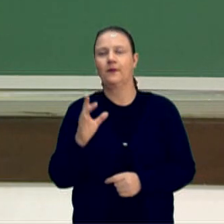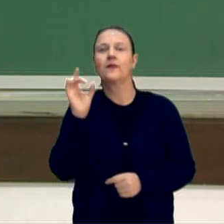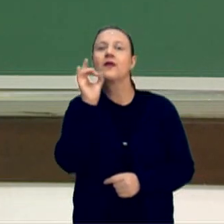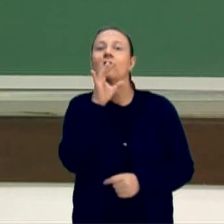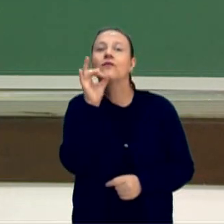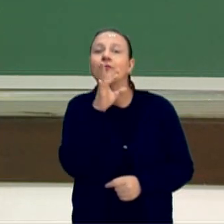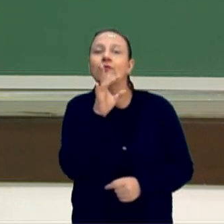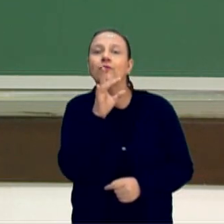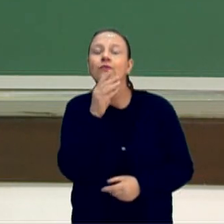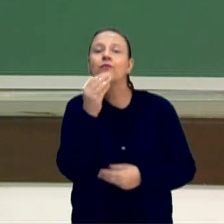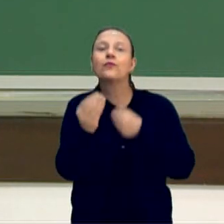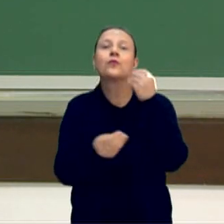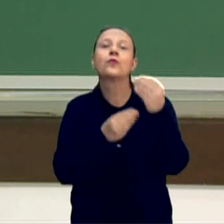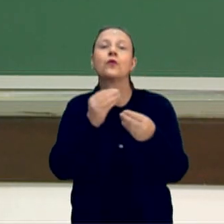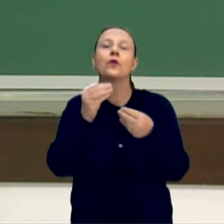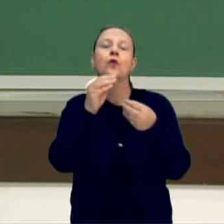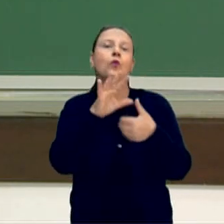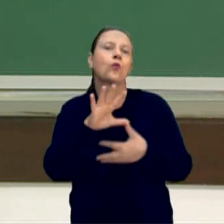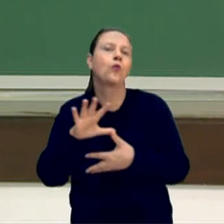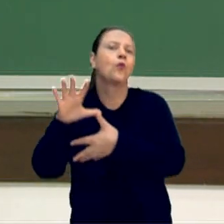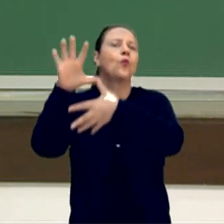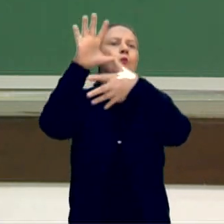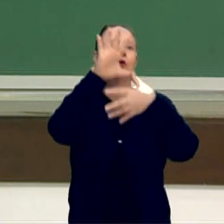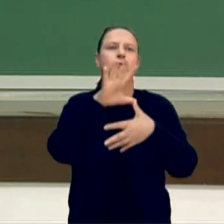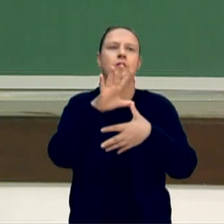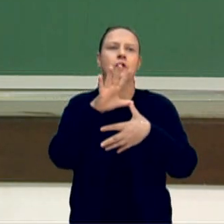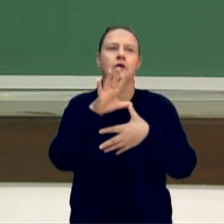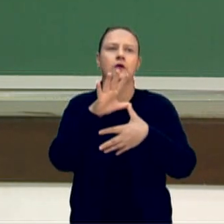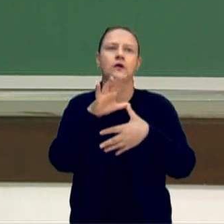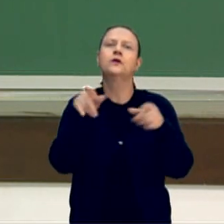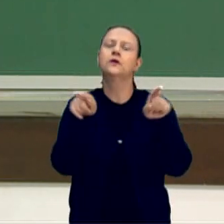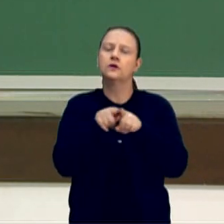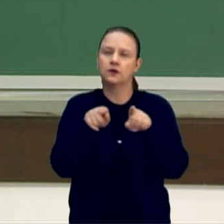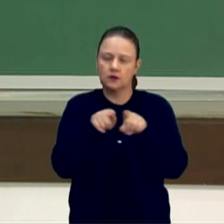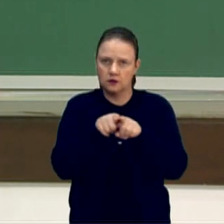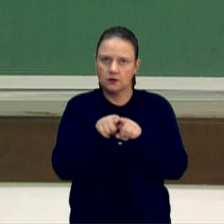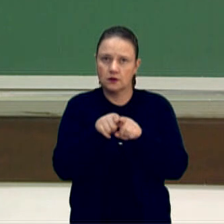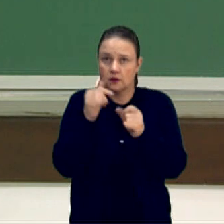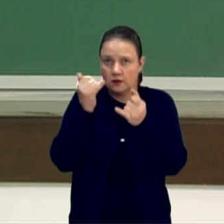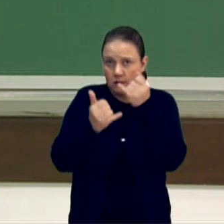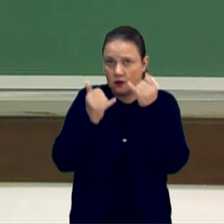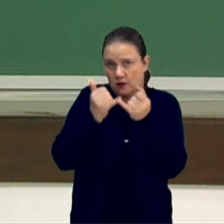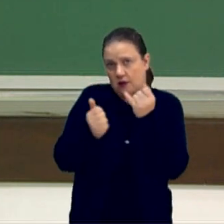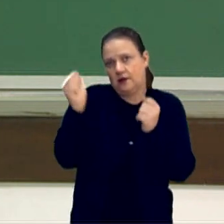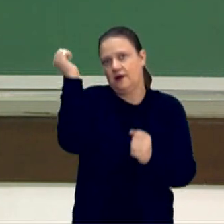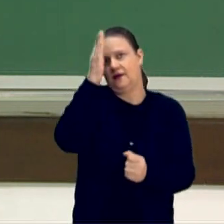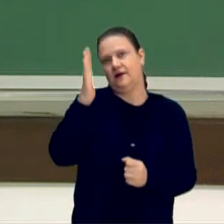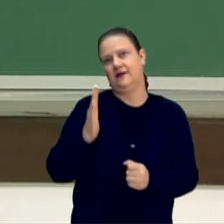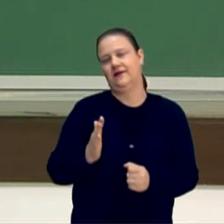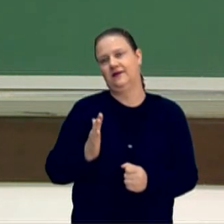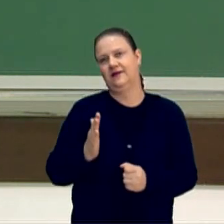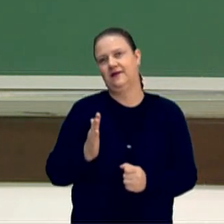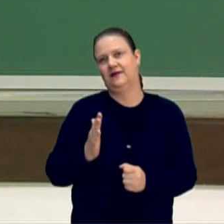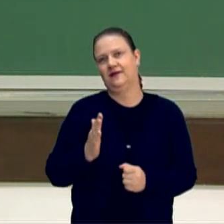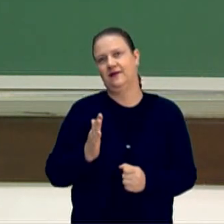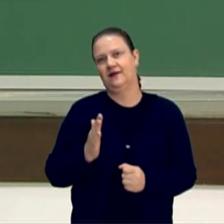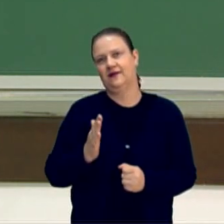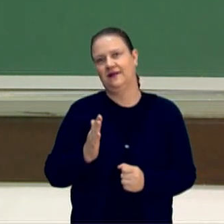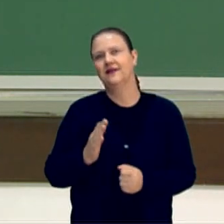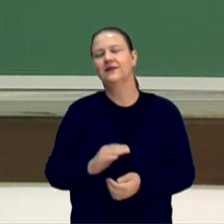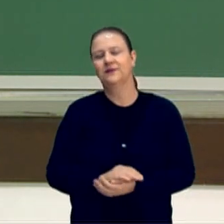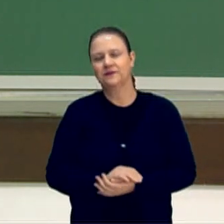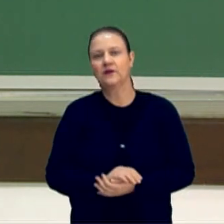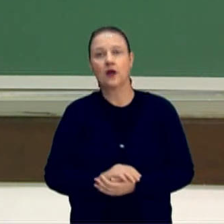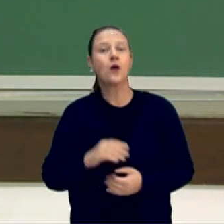verde. Como que a América, de um modo geral, está hoje? Está aqui, ó, parecido com o do Brasil, em forma ainda